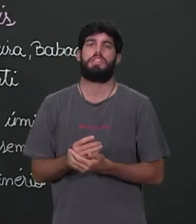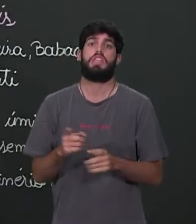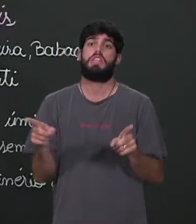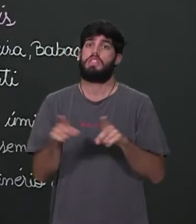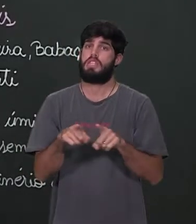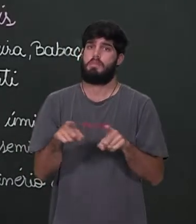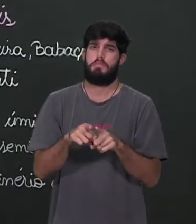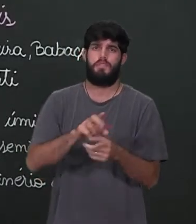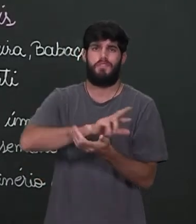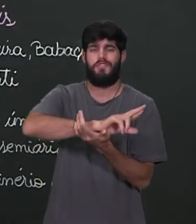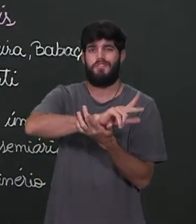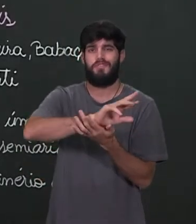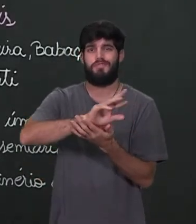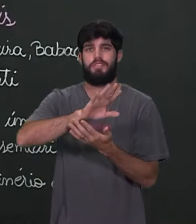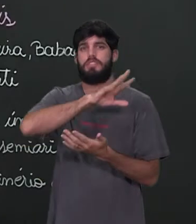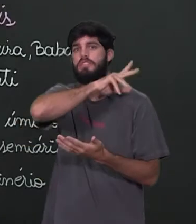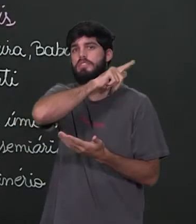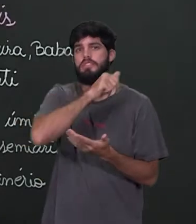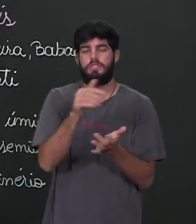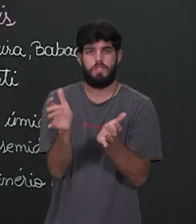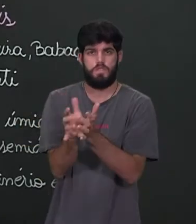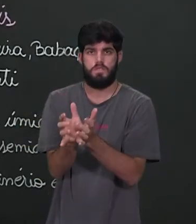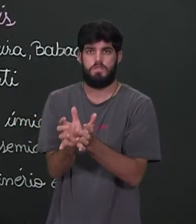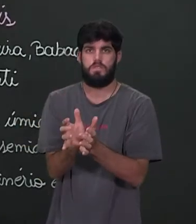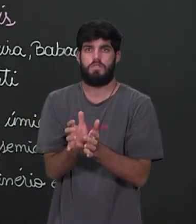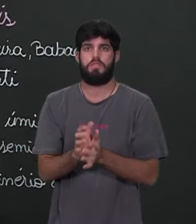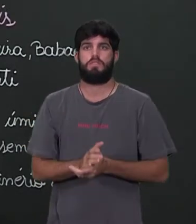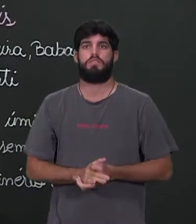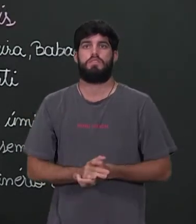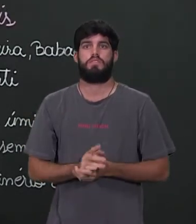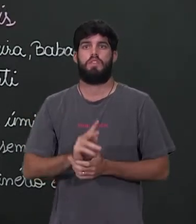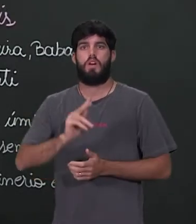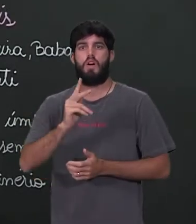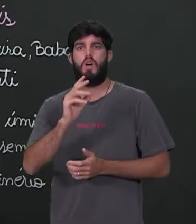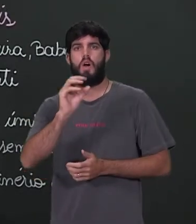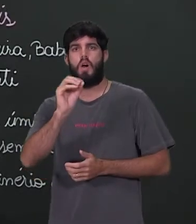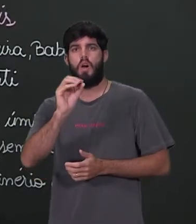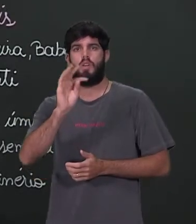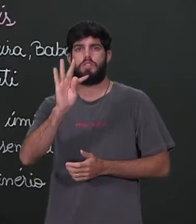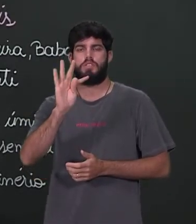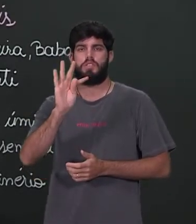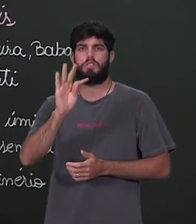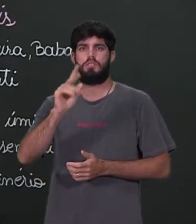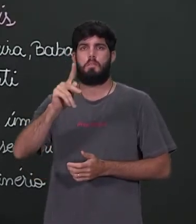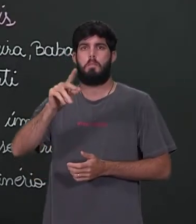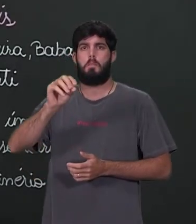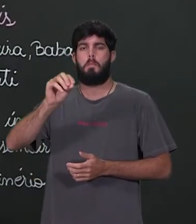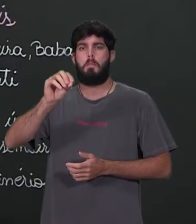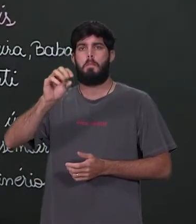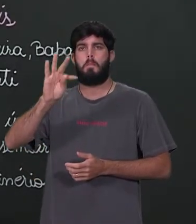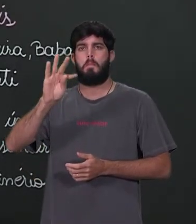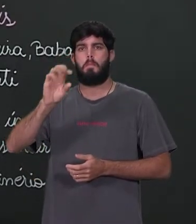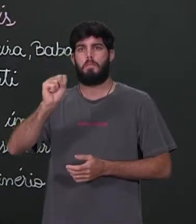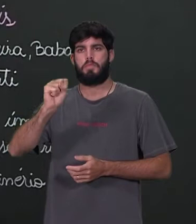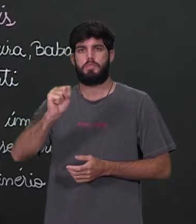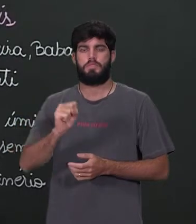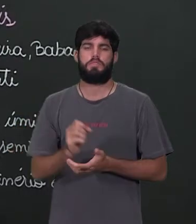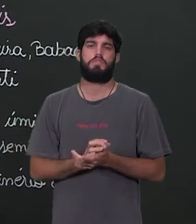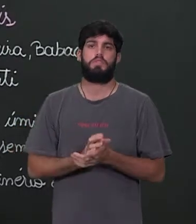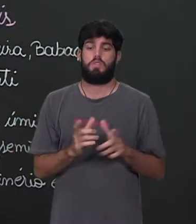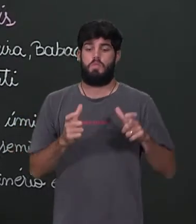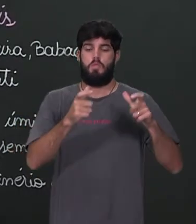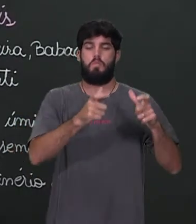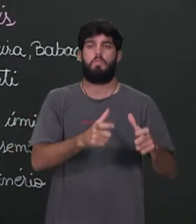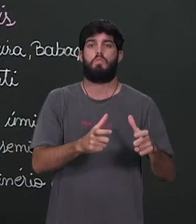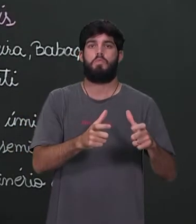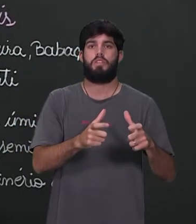diversidade de espécies. Ela figura aí como um dos hotspots. Hotspots são os pontos quentes. É um conceito utilizado